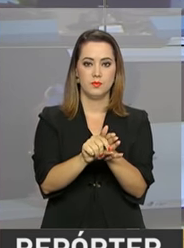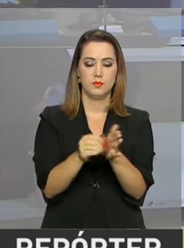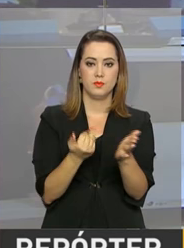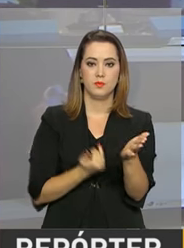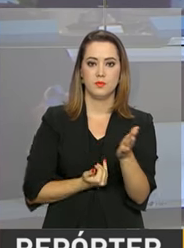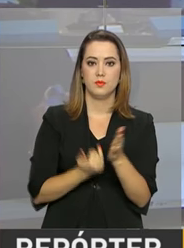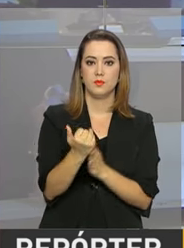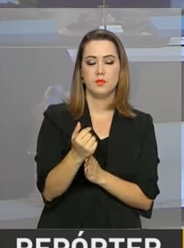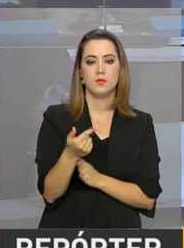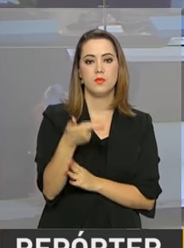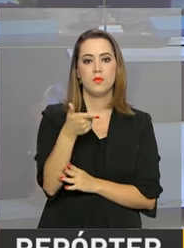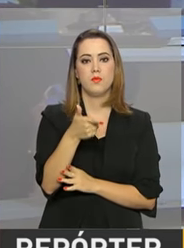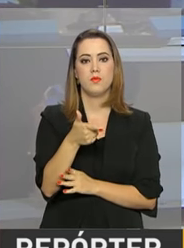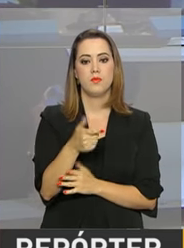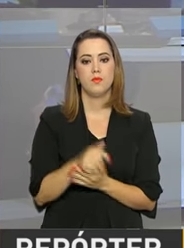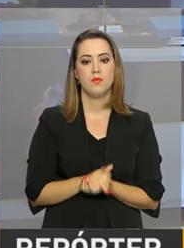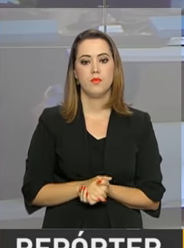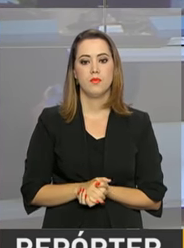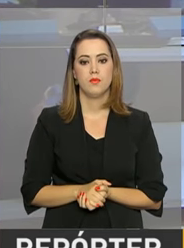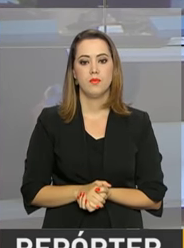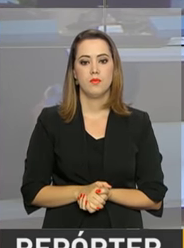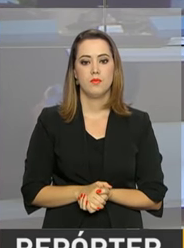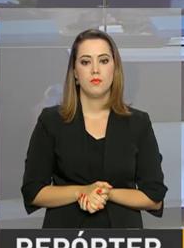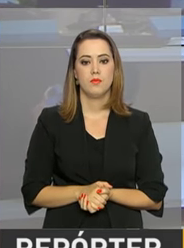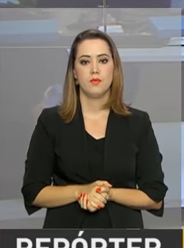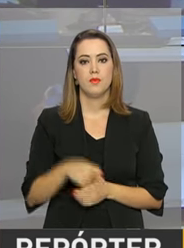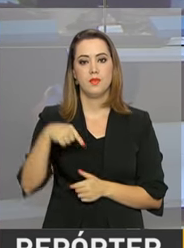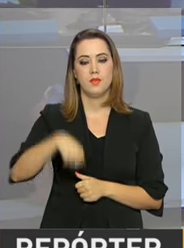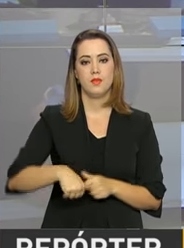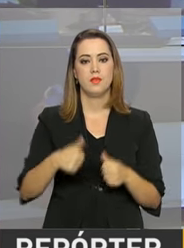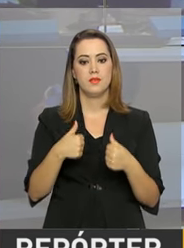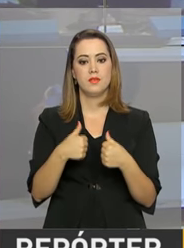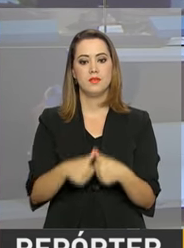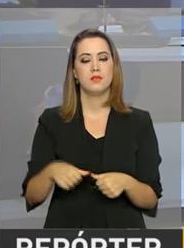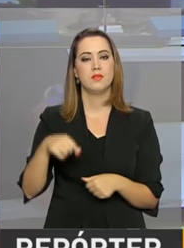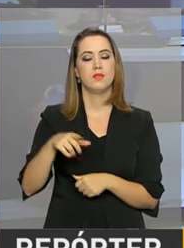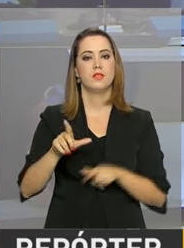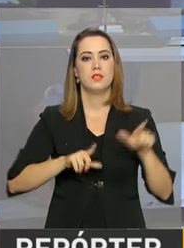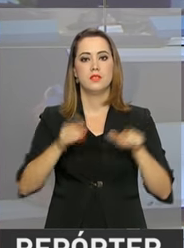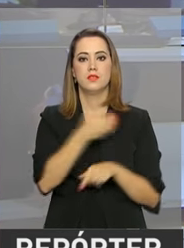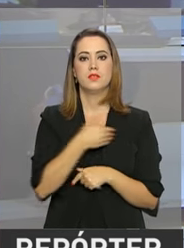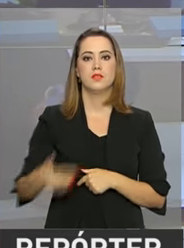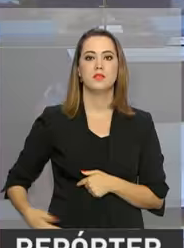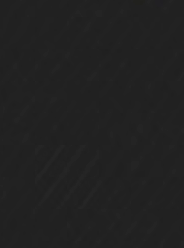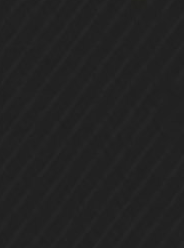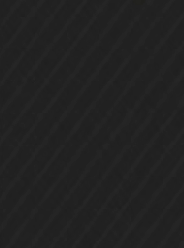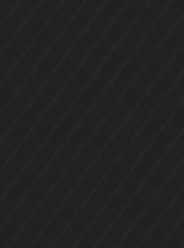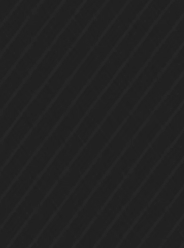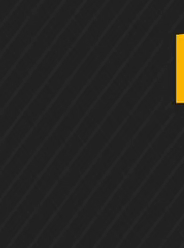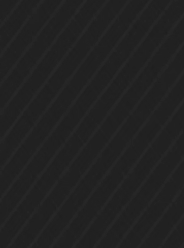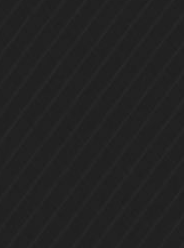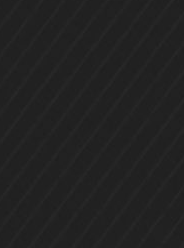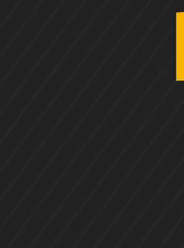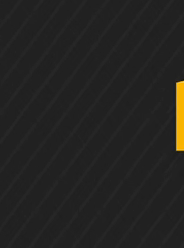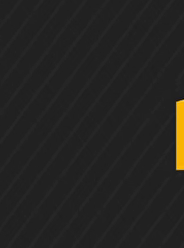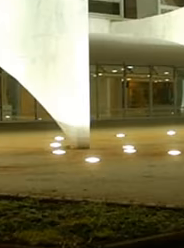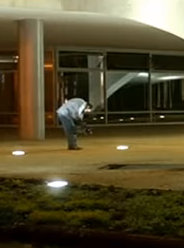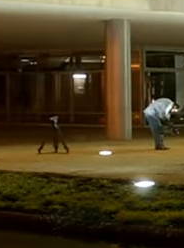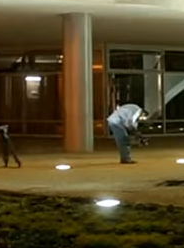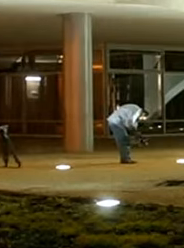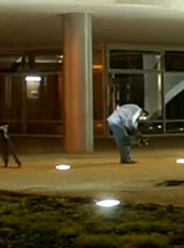redes sociais. Fique com a gente aqui na NBR, a TV do Governo Federal.